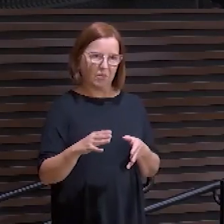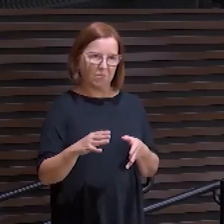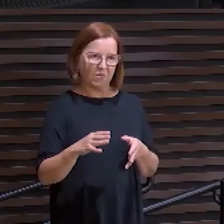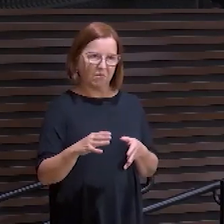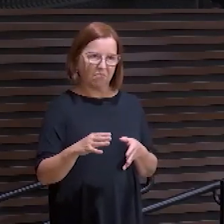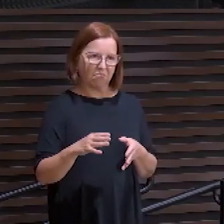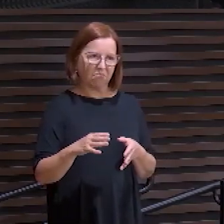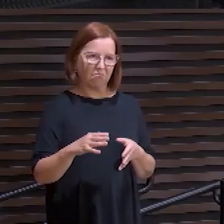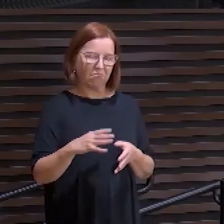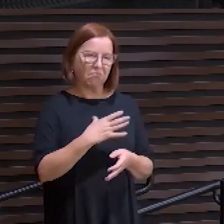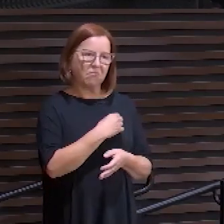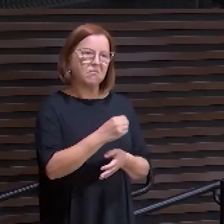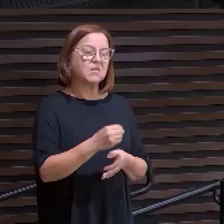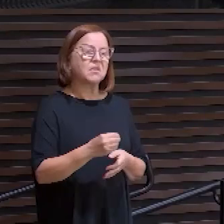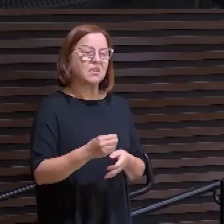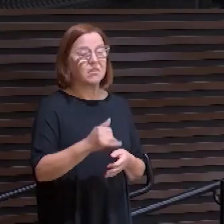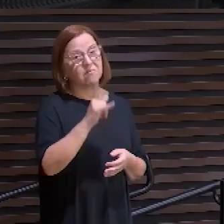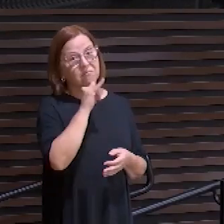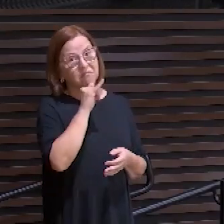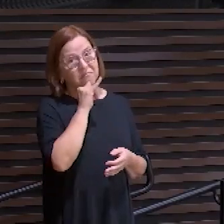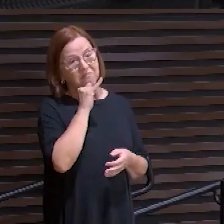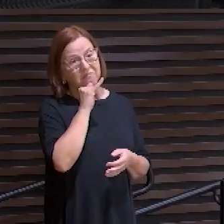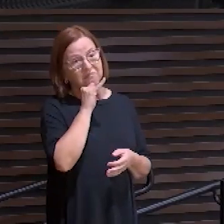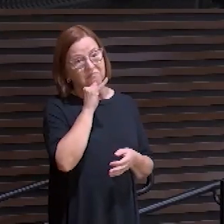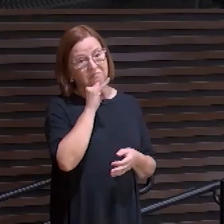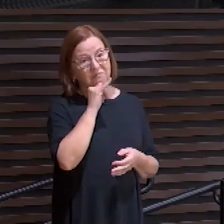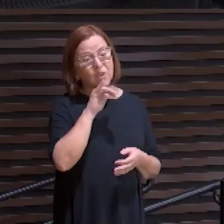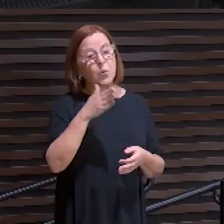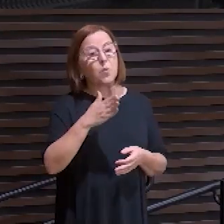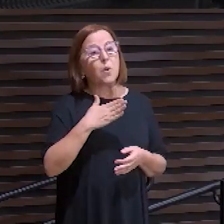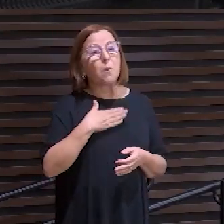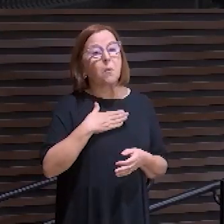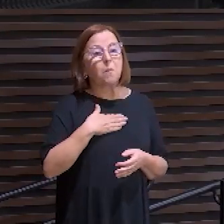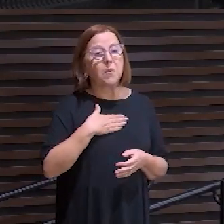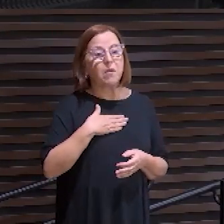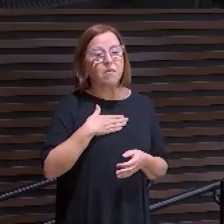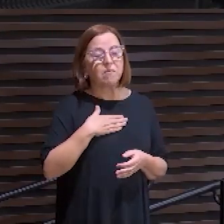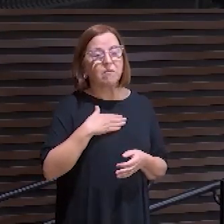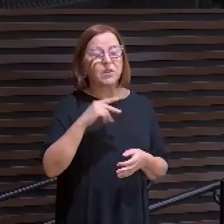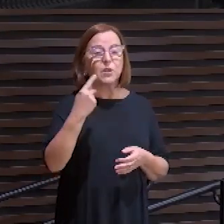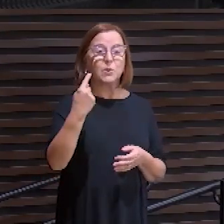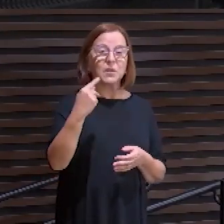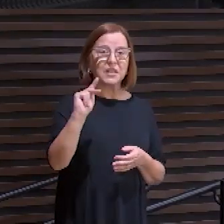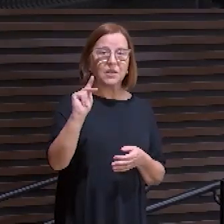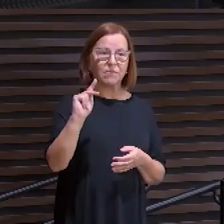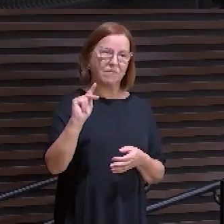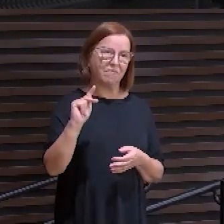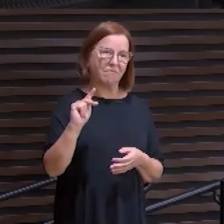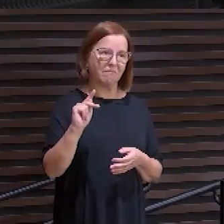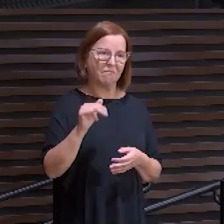nosso? Qual será o seu e o meu legado?